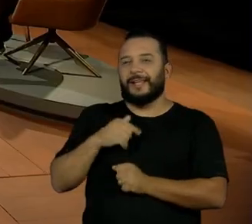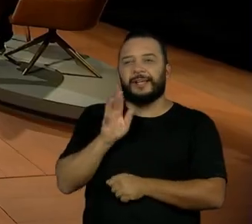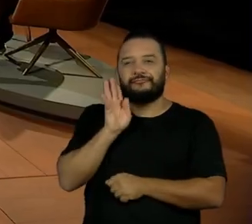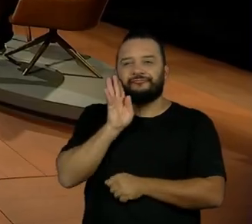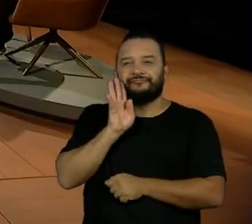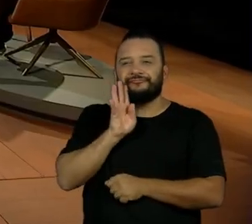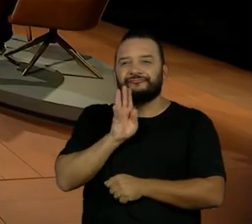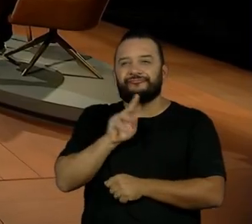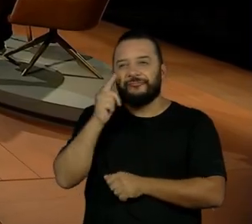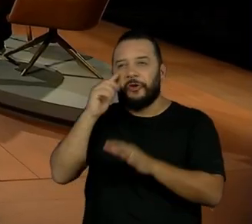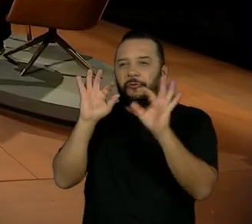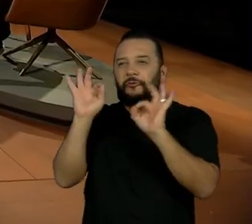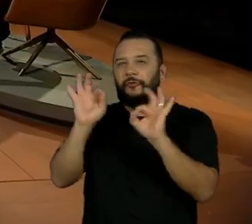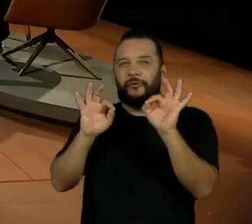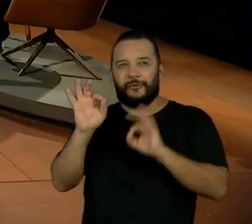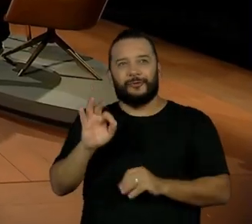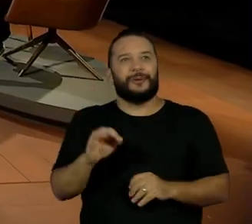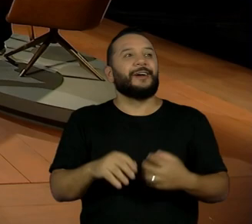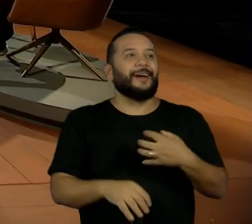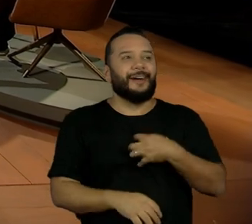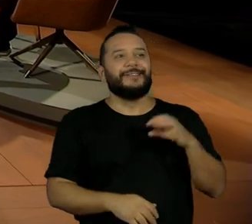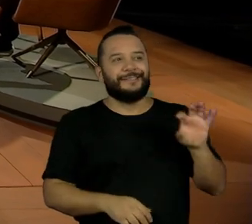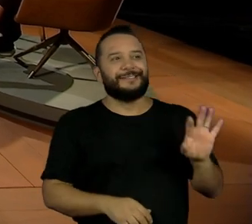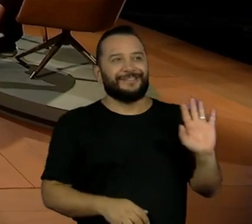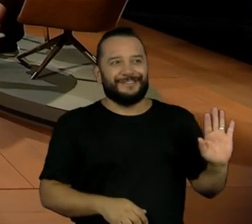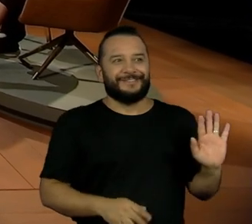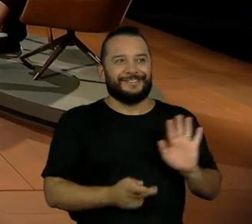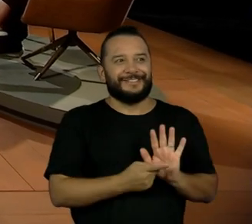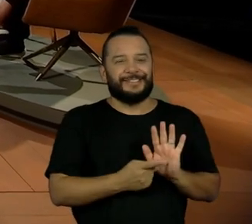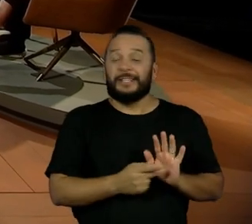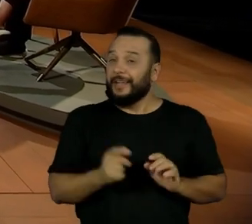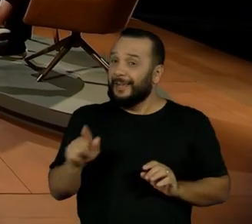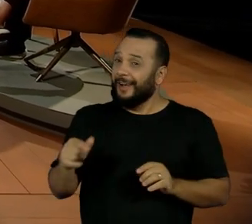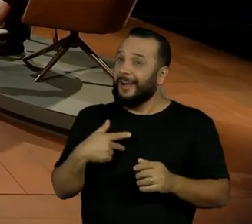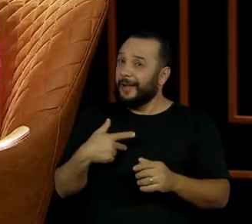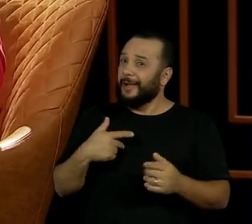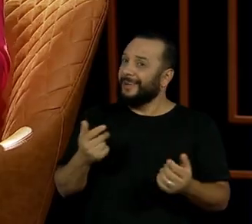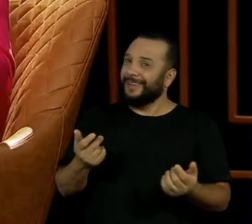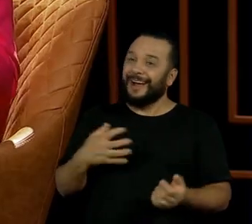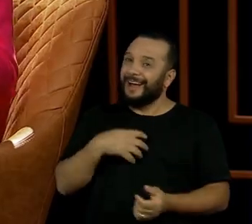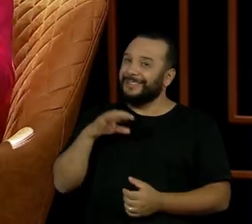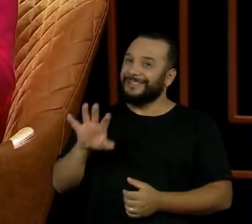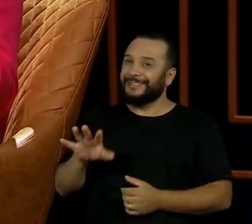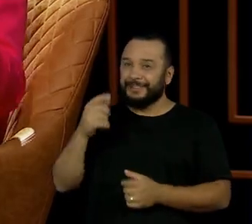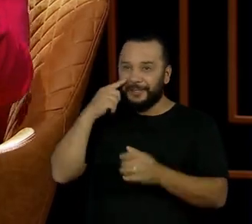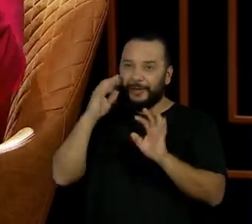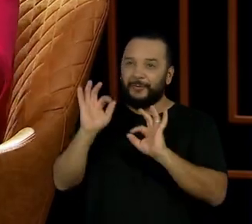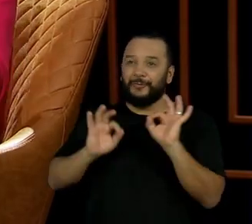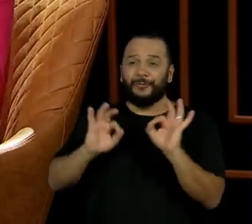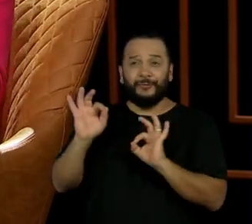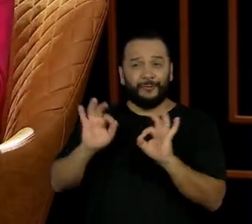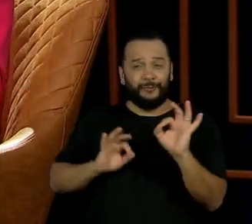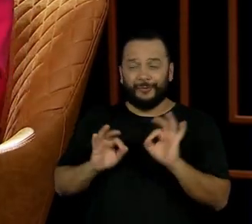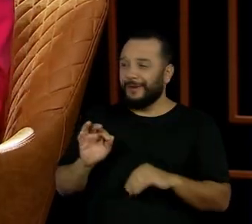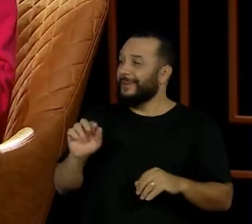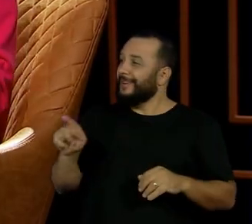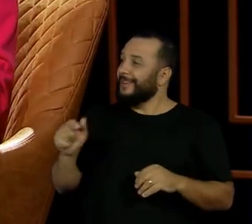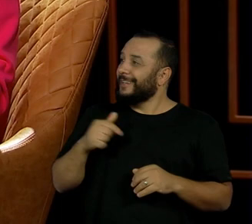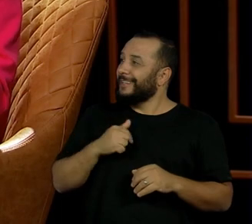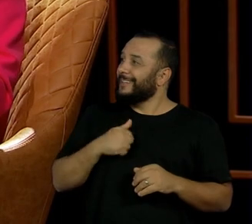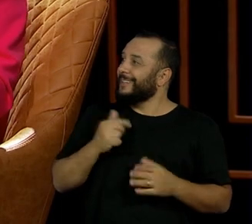coco parece uma coisa assim ele é assim naturalmente sempre foi